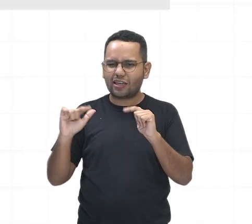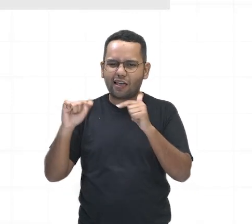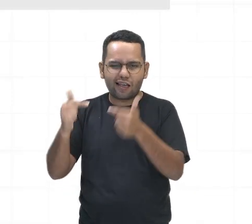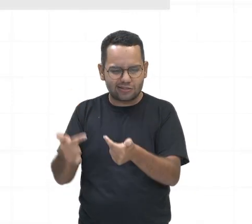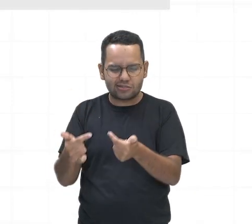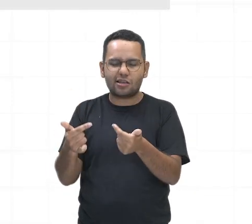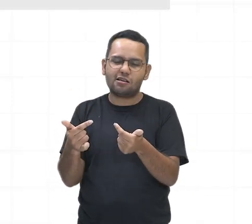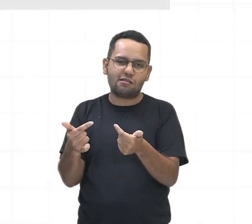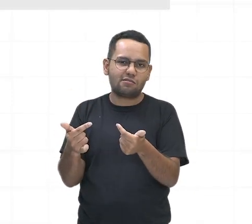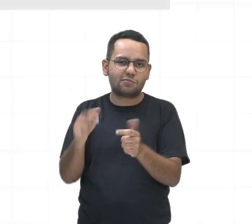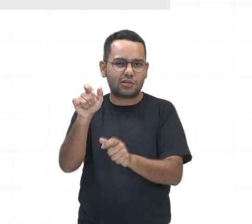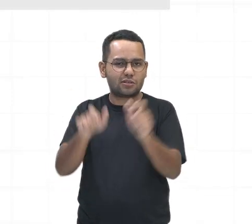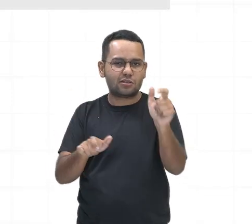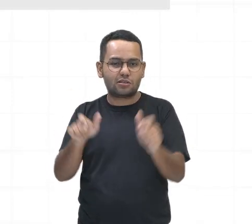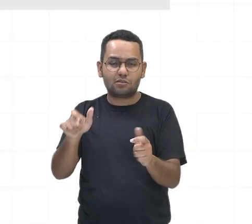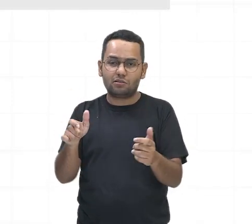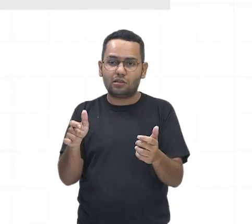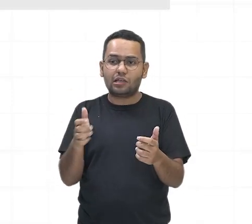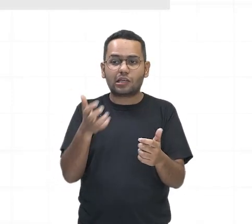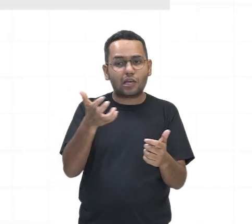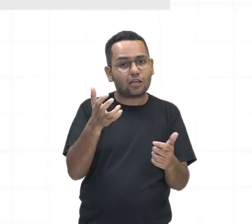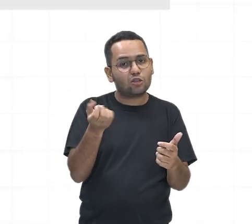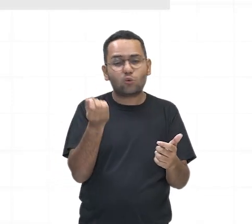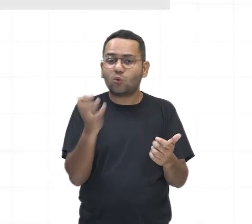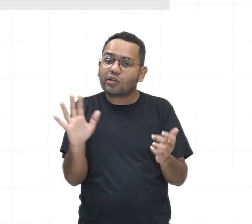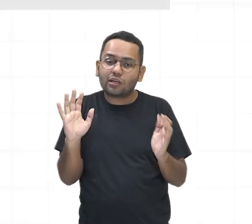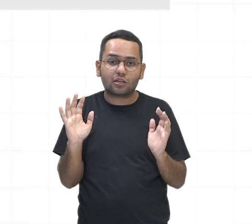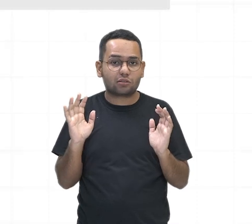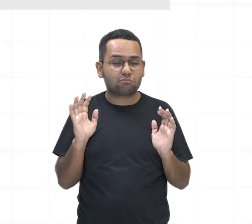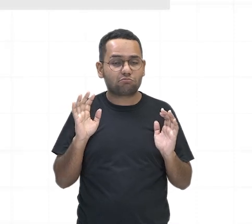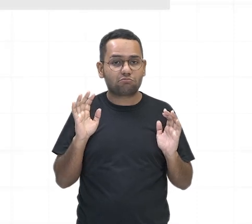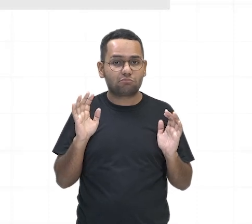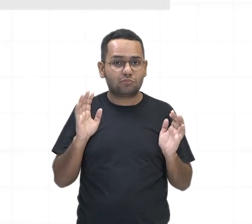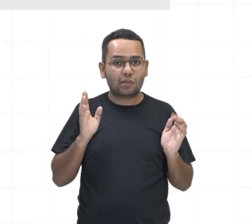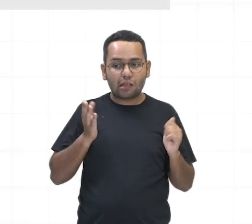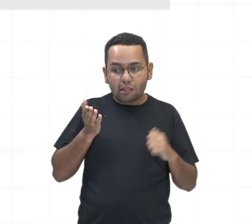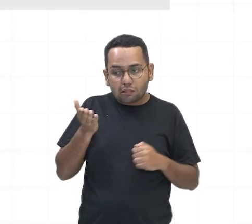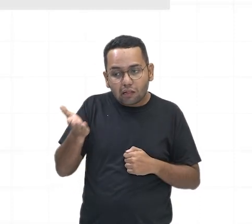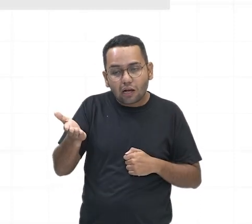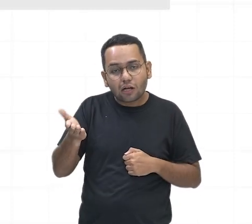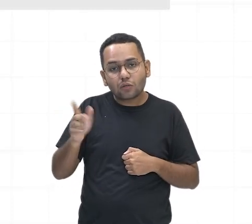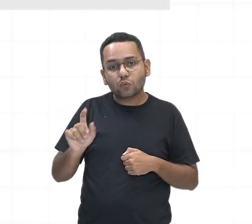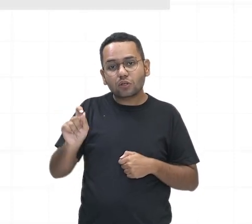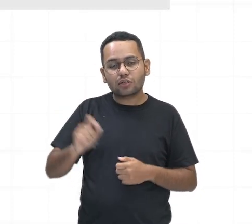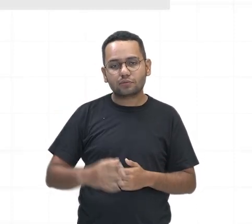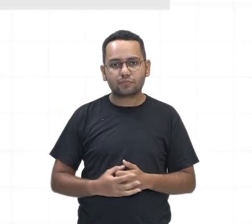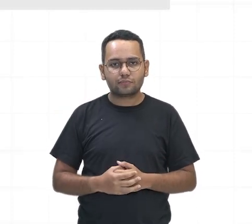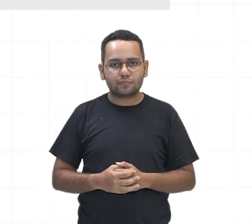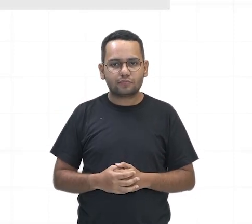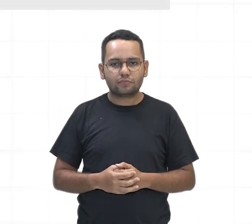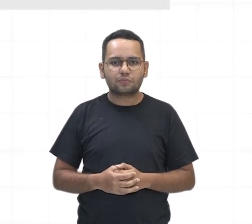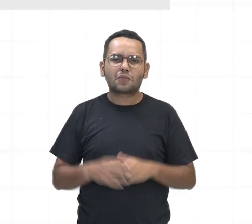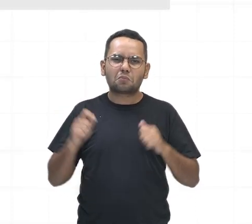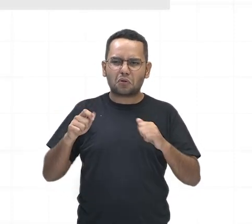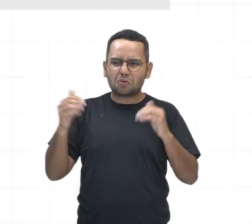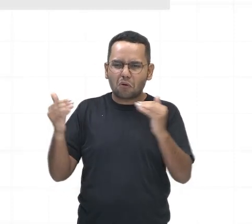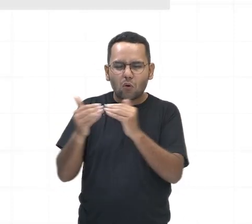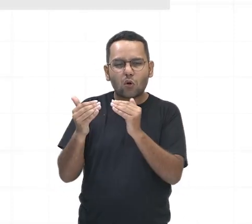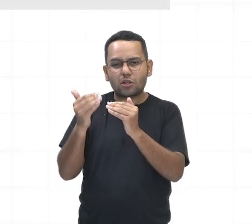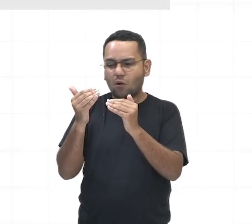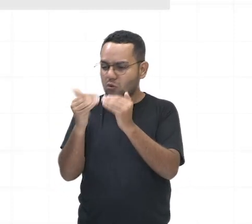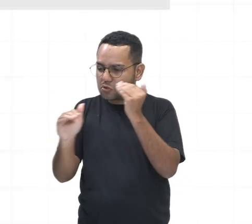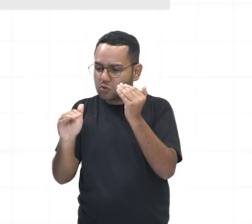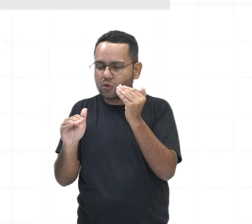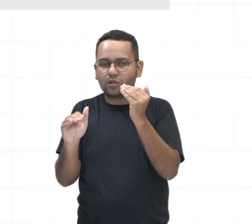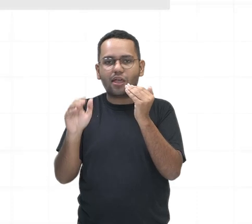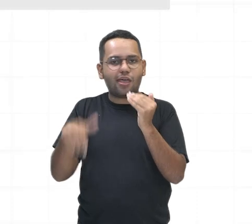a todos, queira ou não queira. Né? Um princípio, eu concordando ou não, mas ele é um